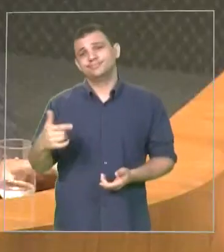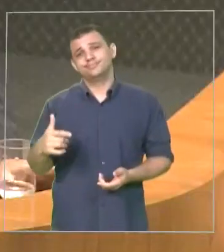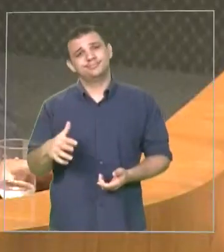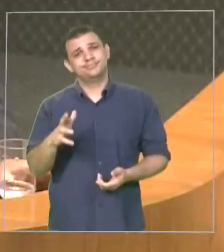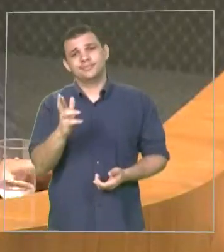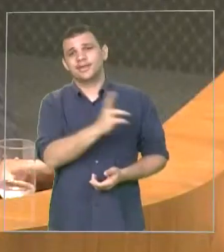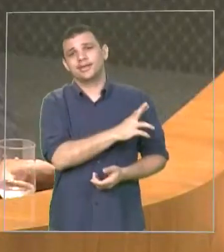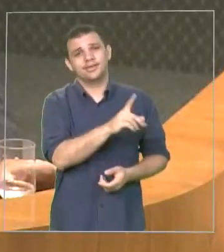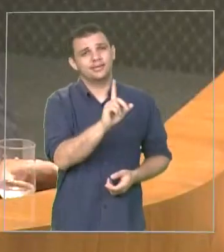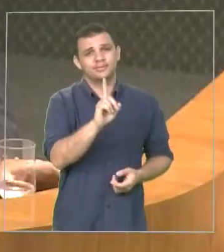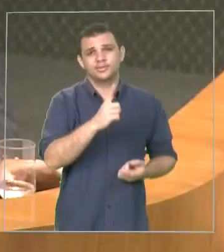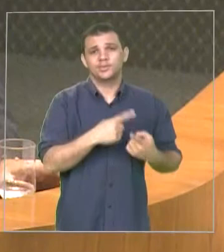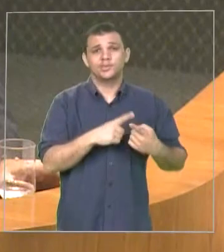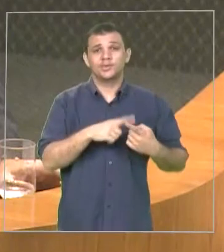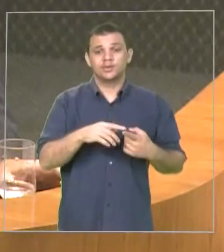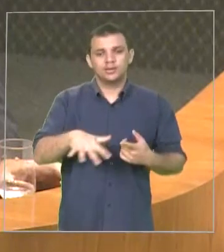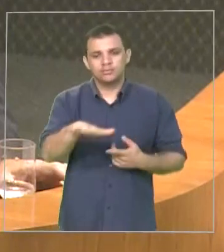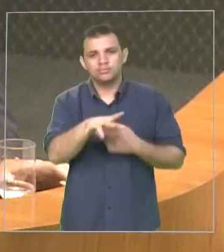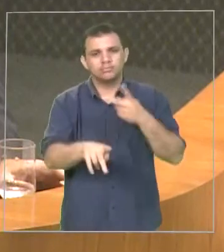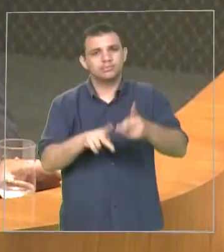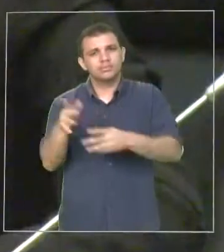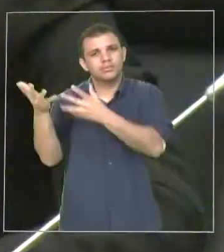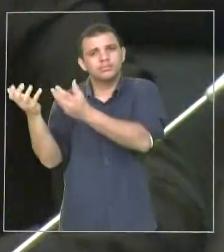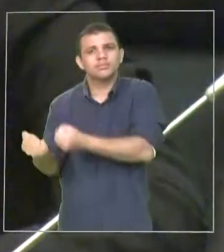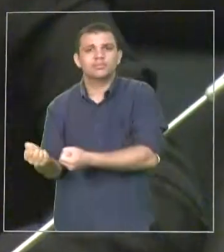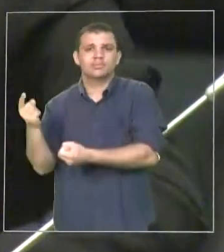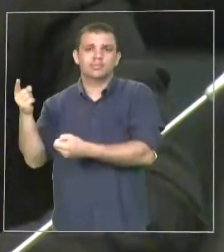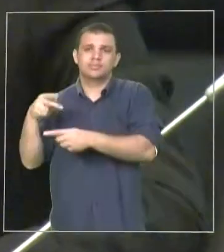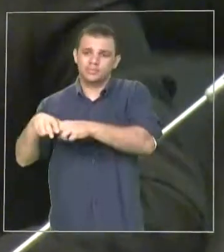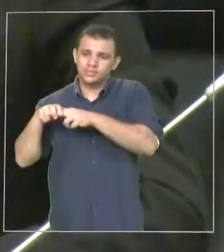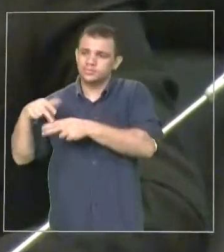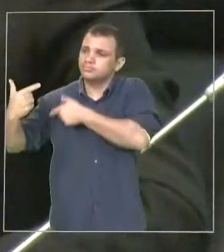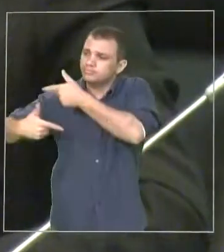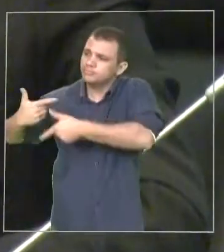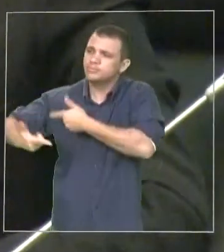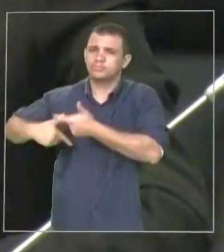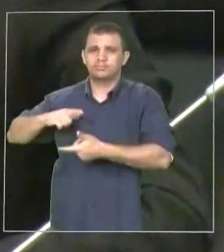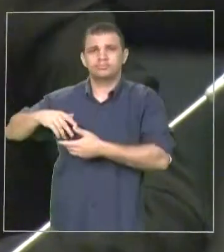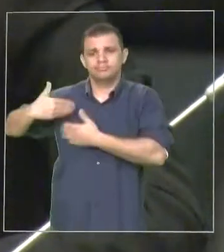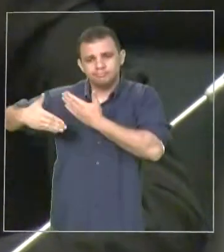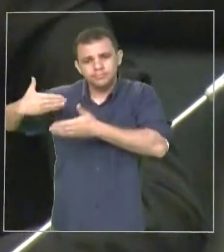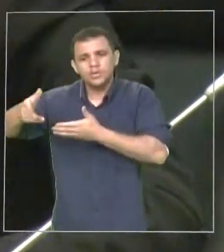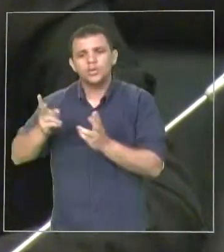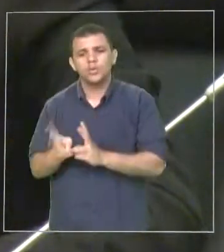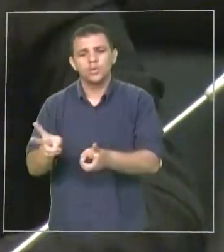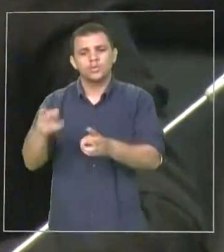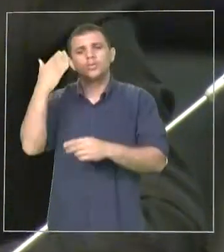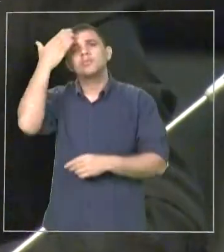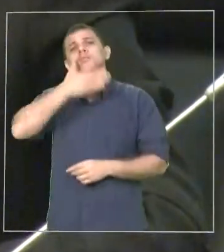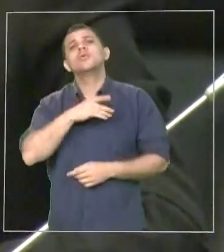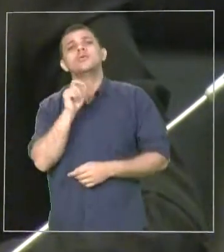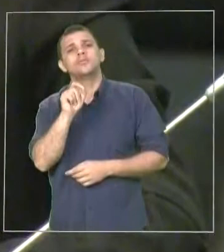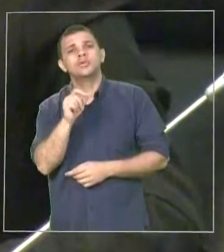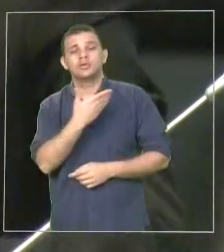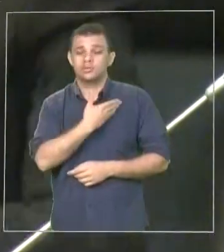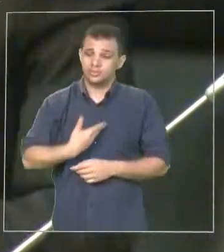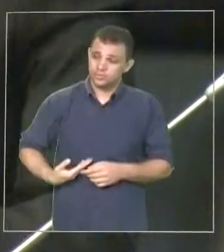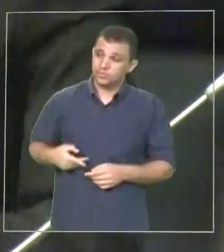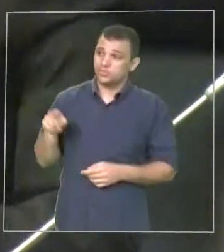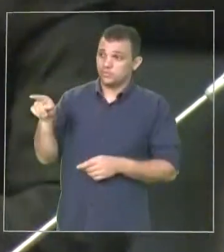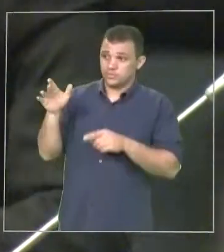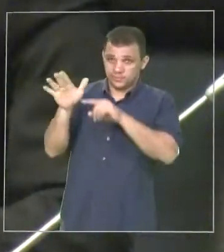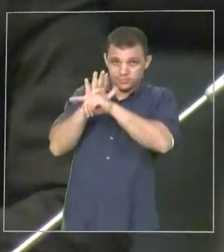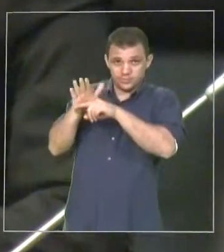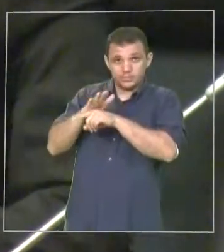esperam, porque o trabalho tem sido feito e vai continuar sendo feito. Prova disso a aprovação do governo. Mas